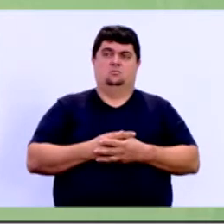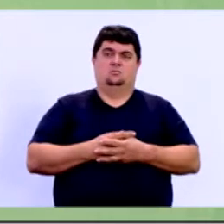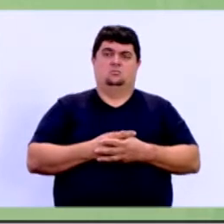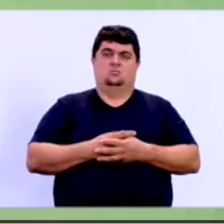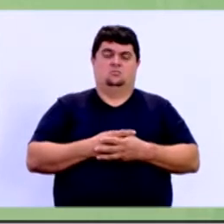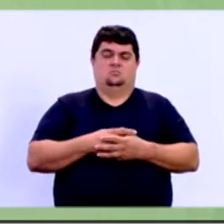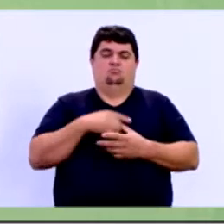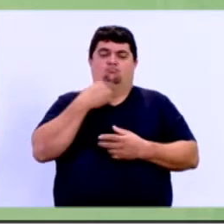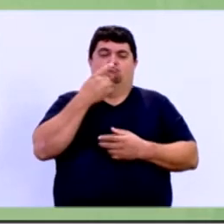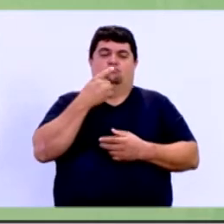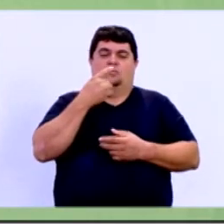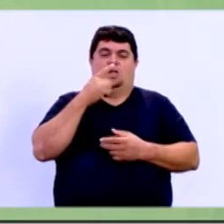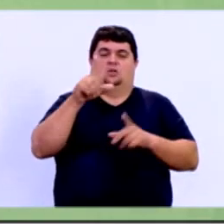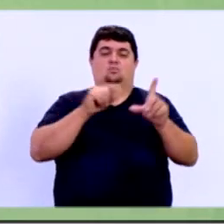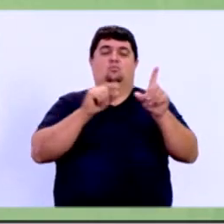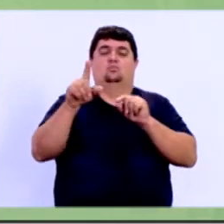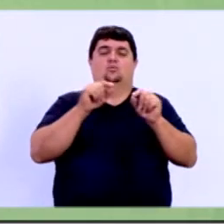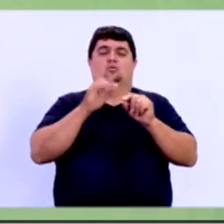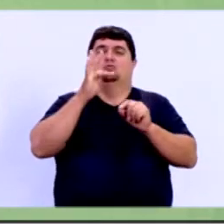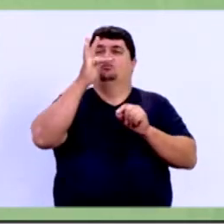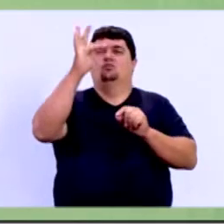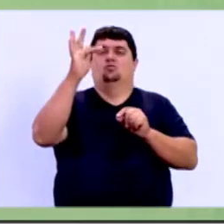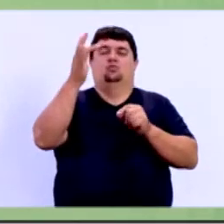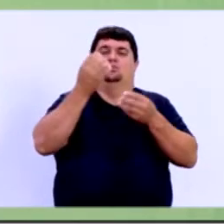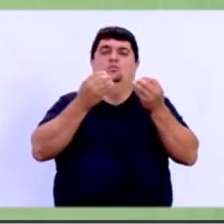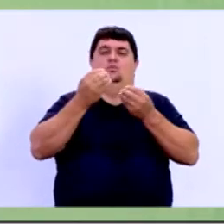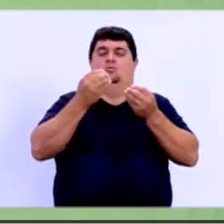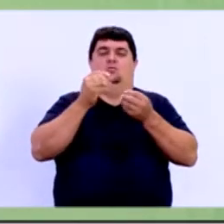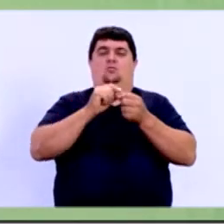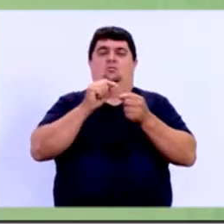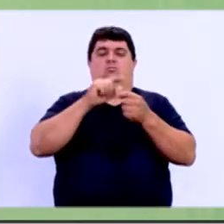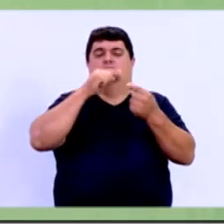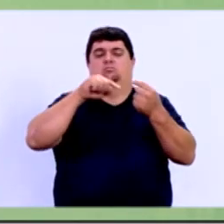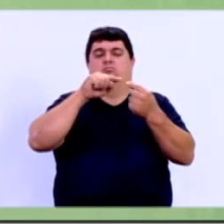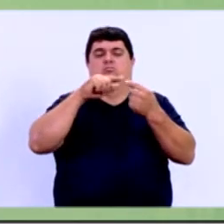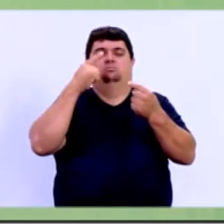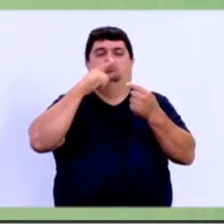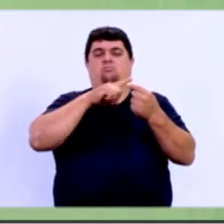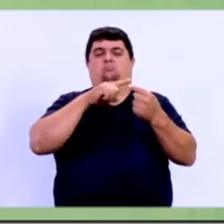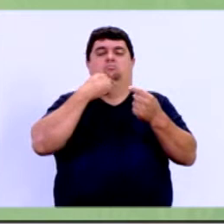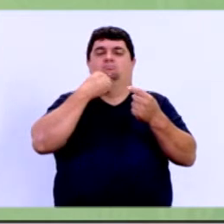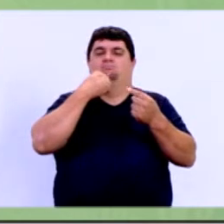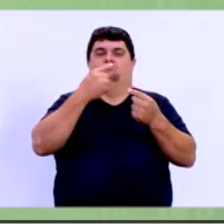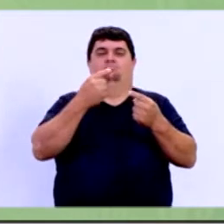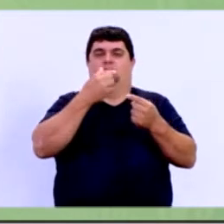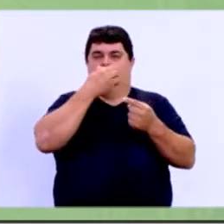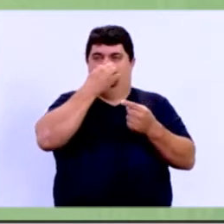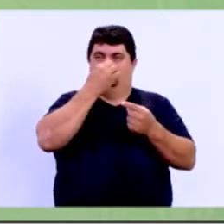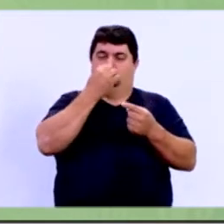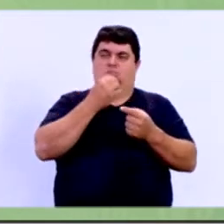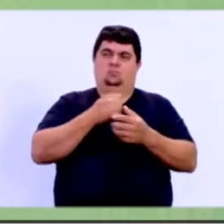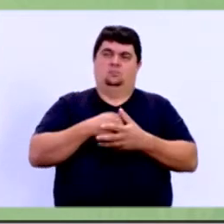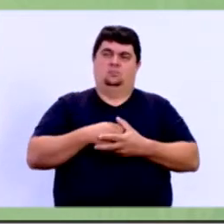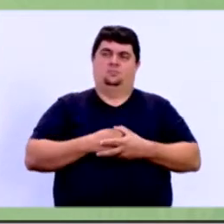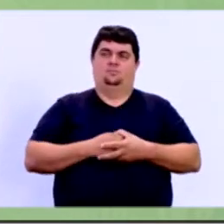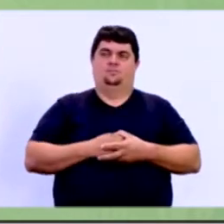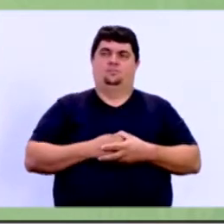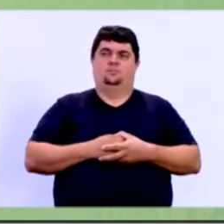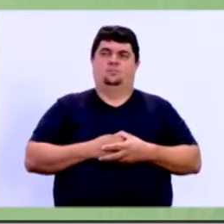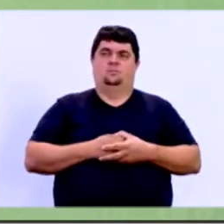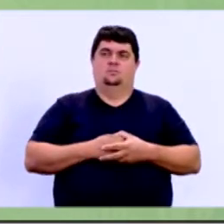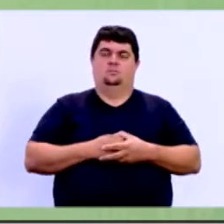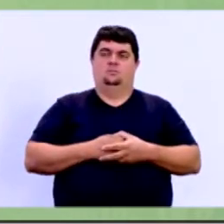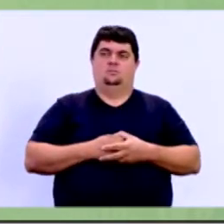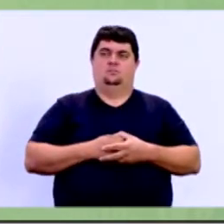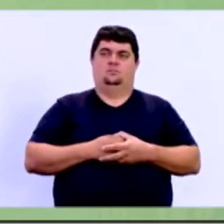definir, né, o desenho, né, desse resultado, essas metas de curto, médio e longo prazo. Também